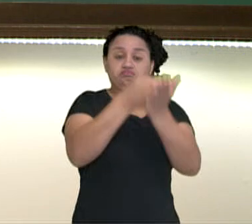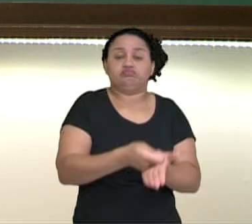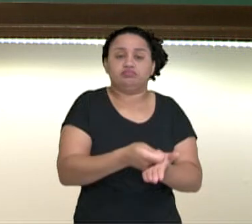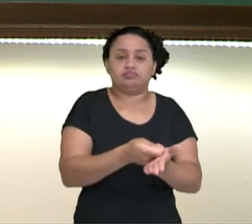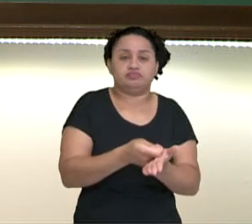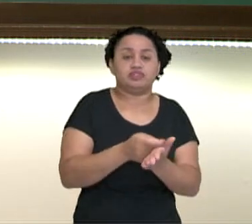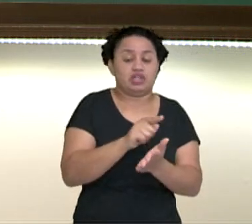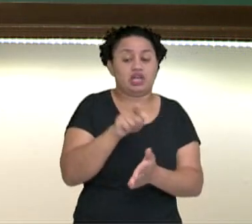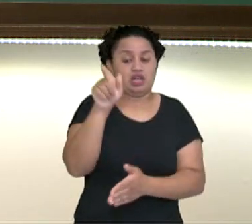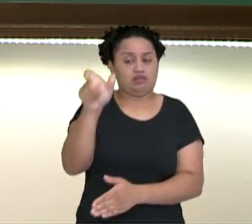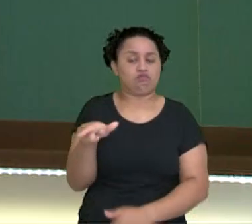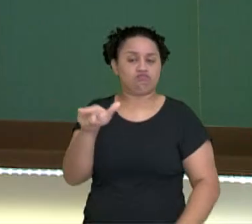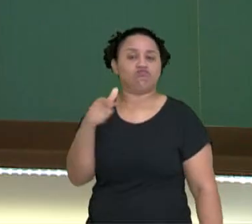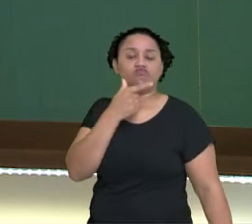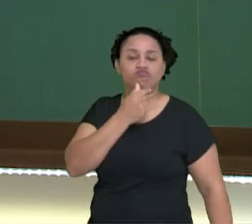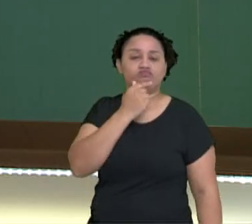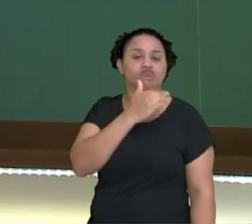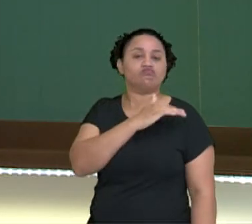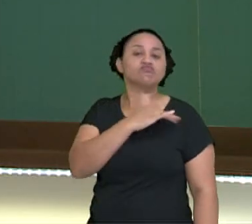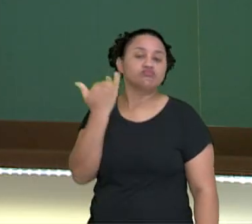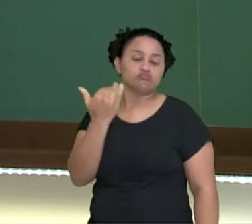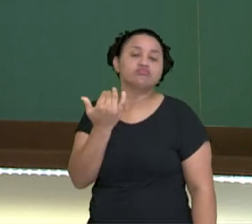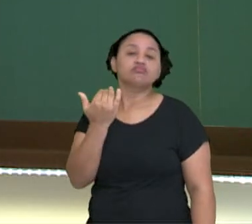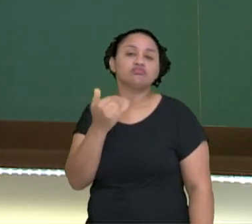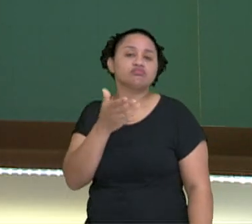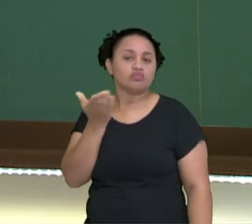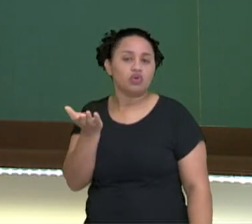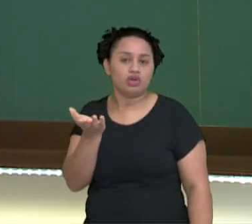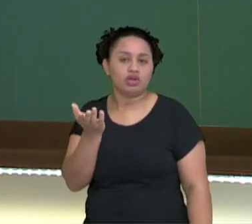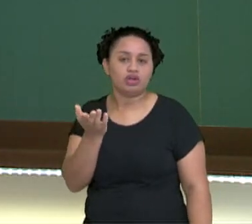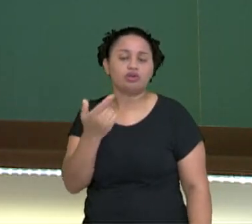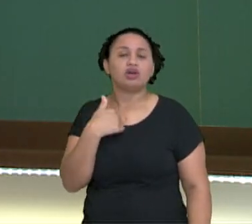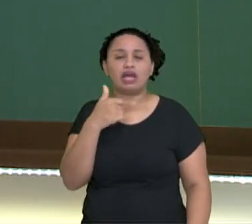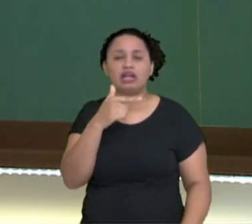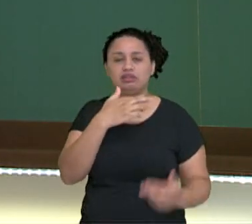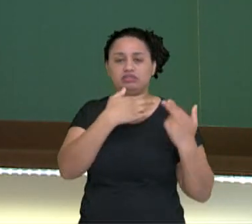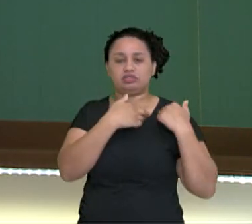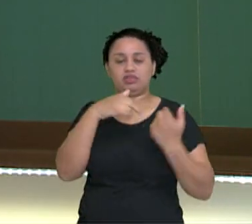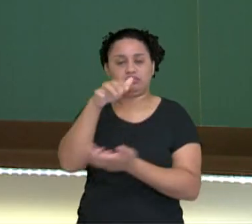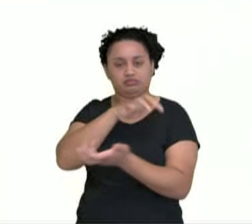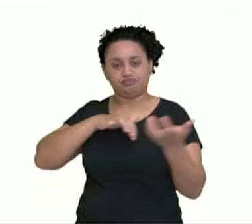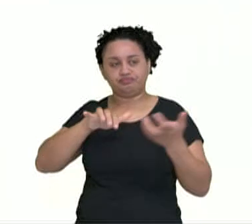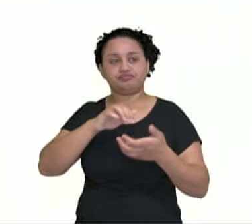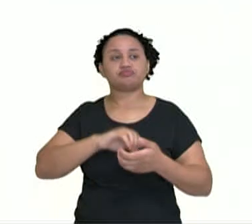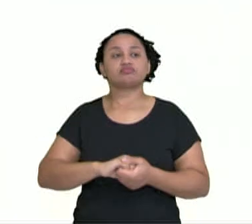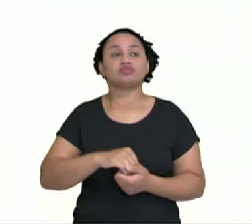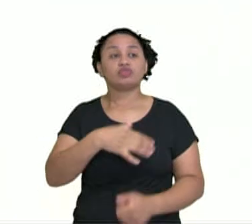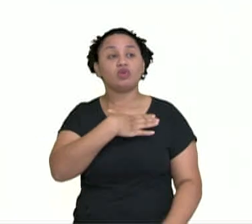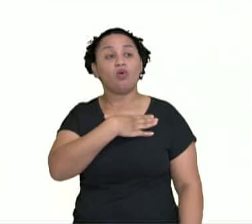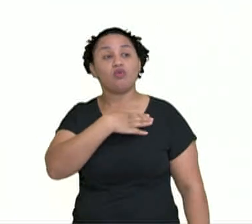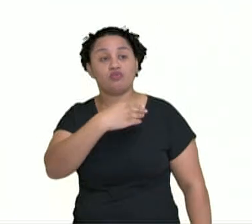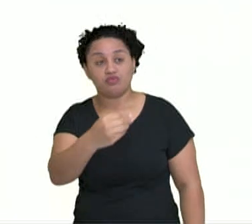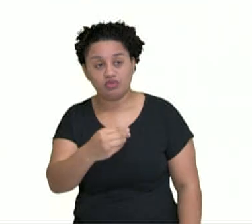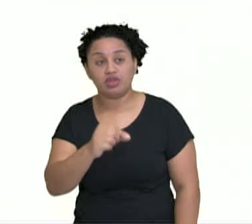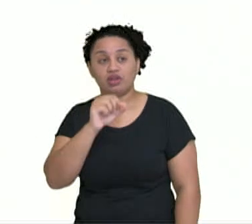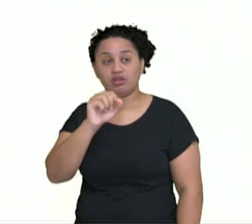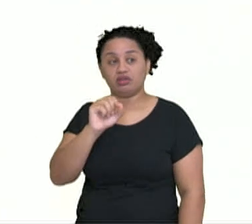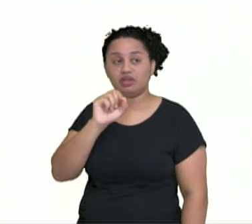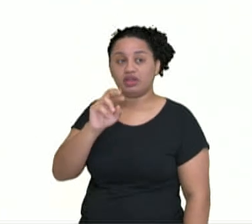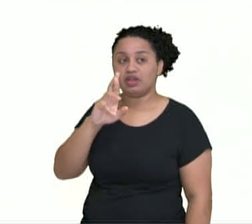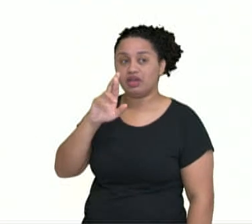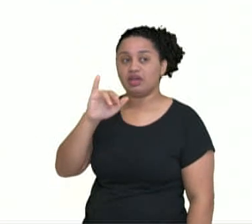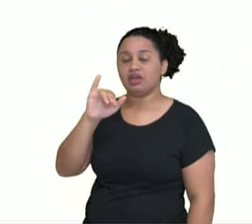de Oliver Cromwell, então o grande responsável pela Revolução Puritana, o seu filho Richard Cromwell, ele